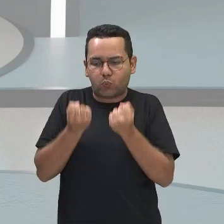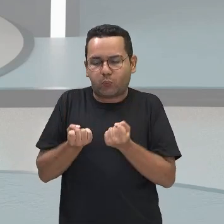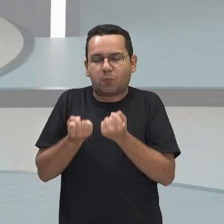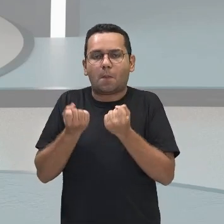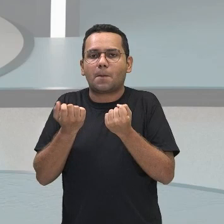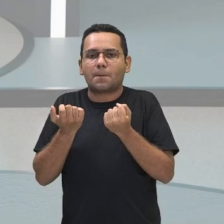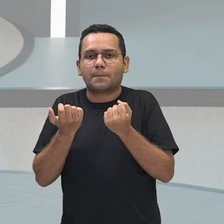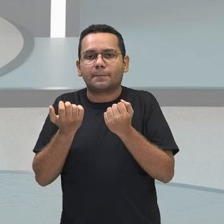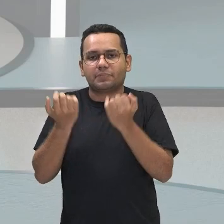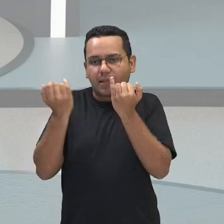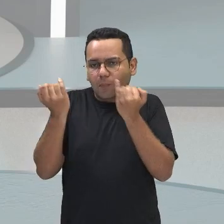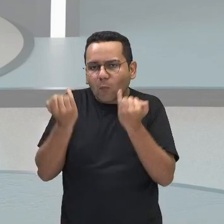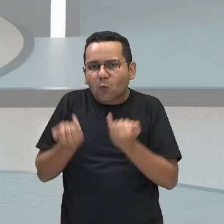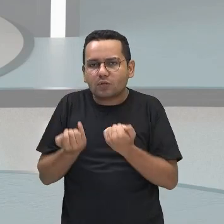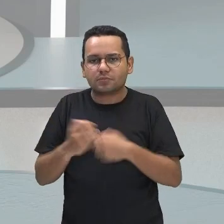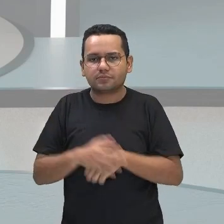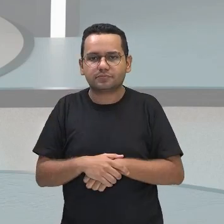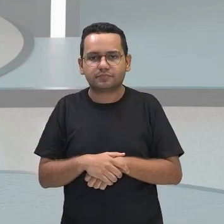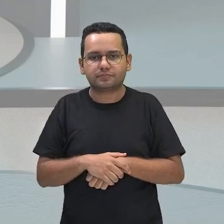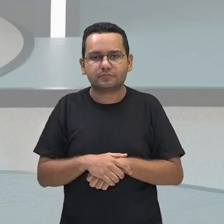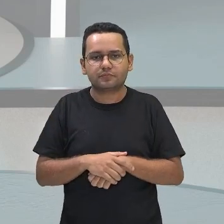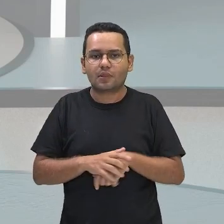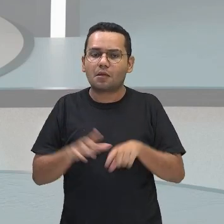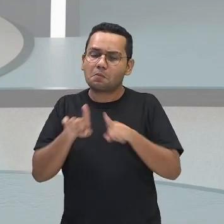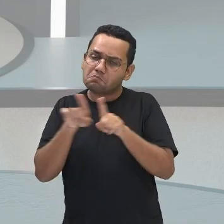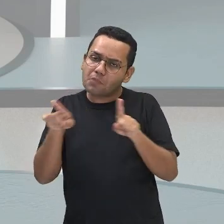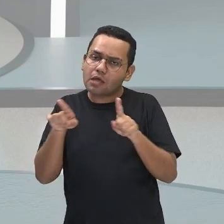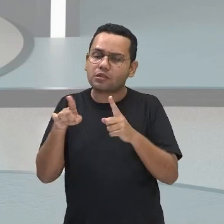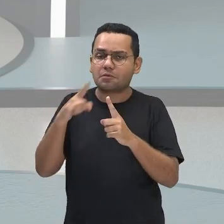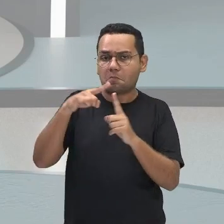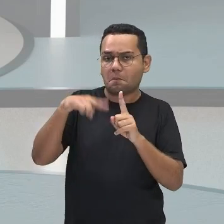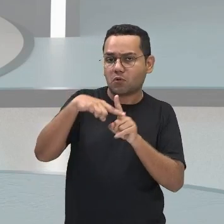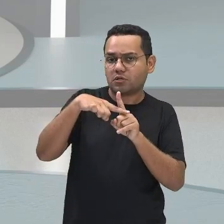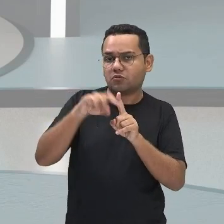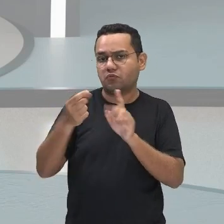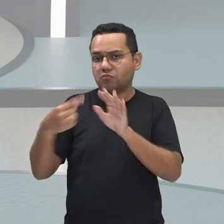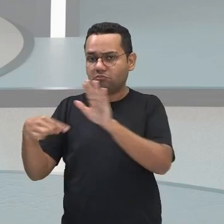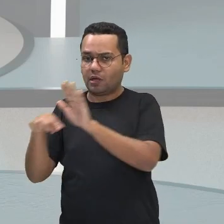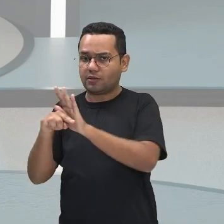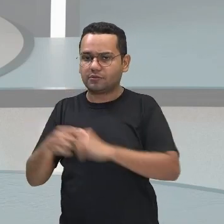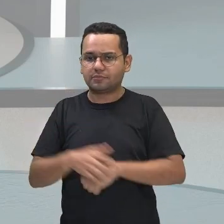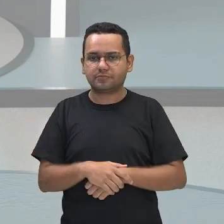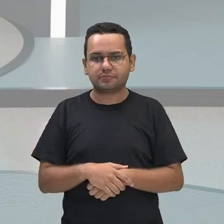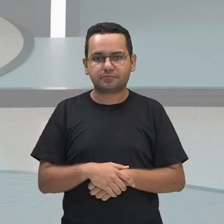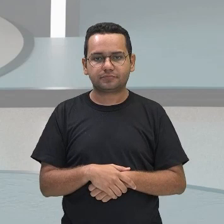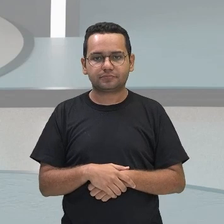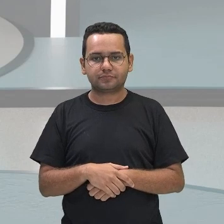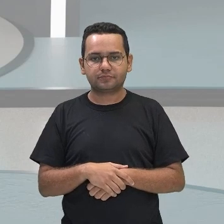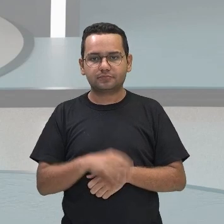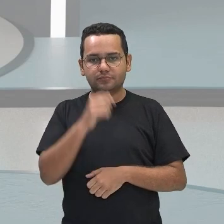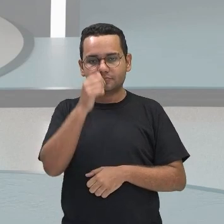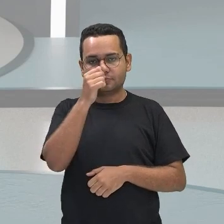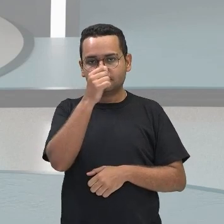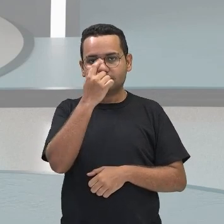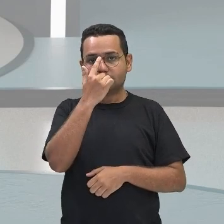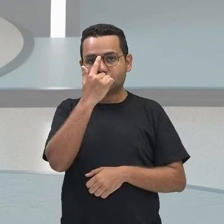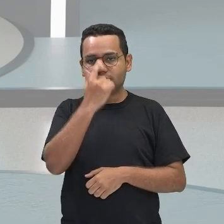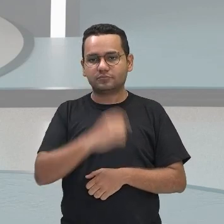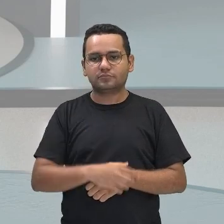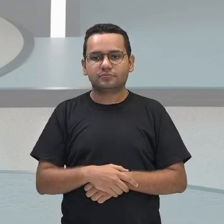lado positivo, mas tem um lado negativo, não é isso? Então, começou a ser muito praticado aí o uso